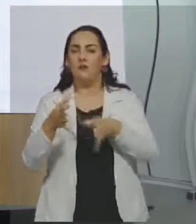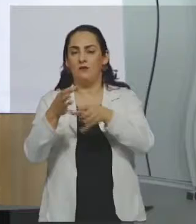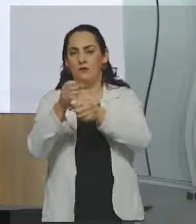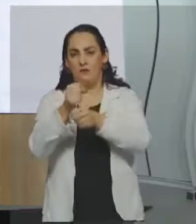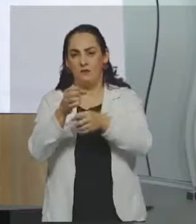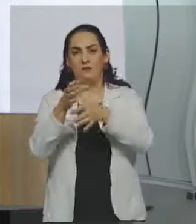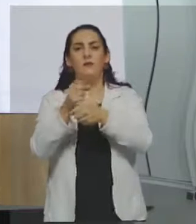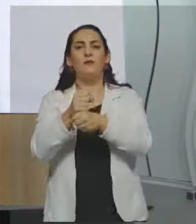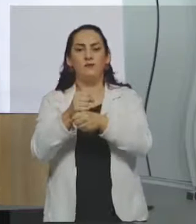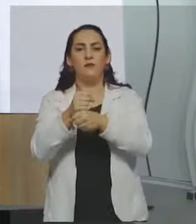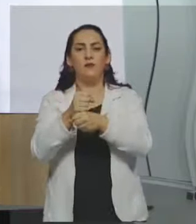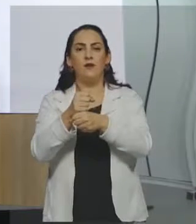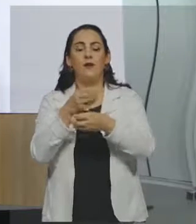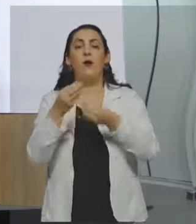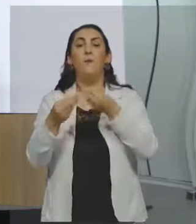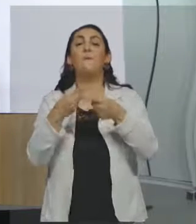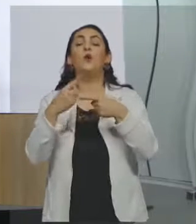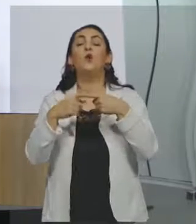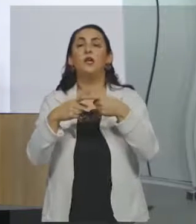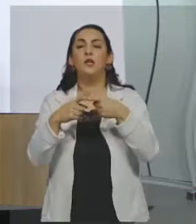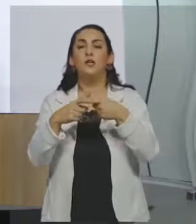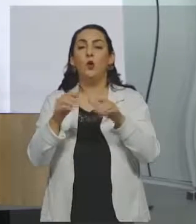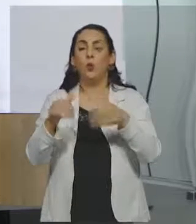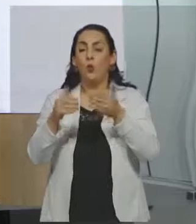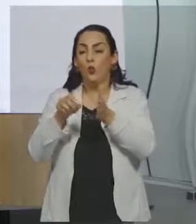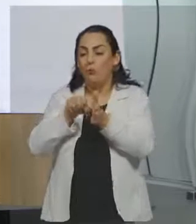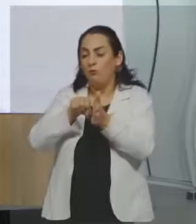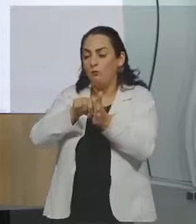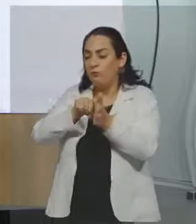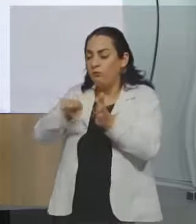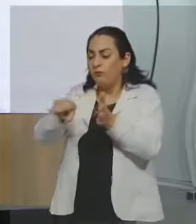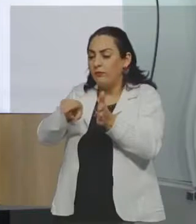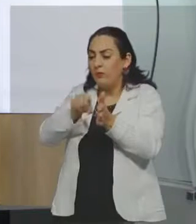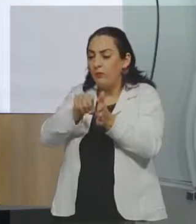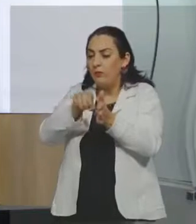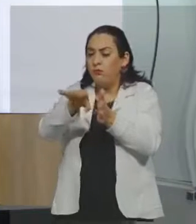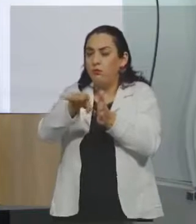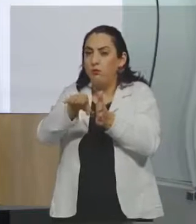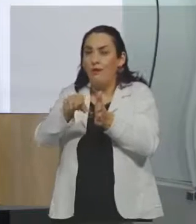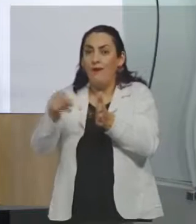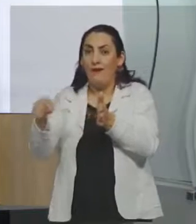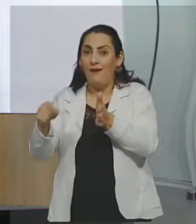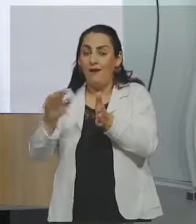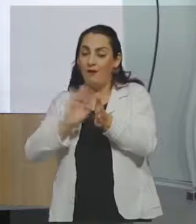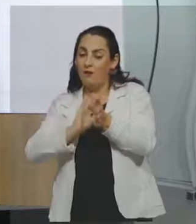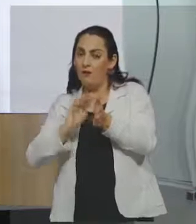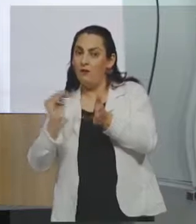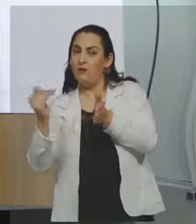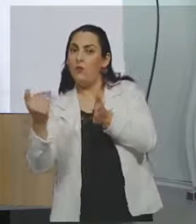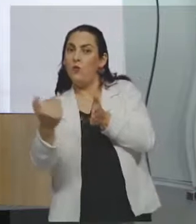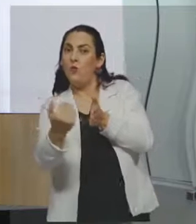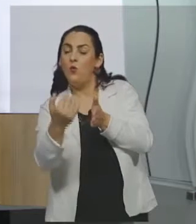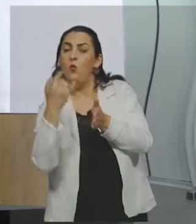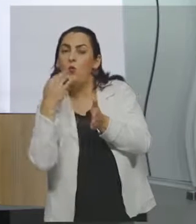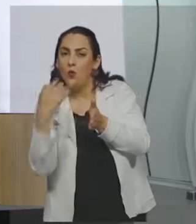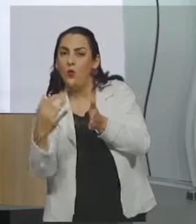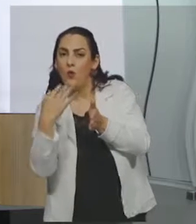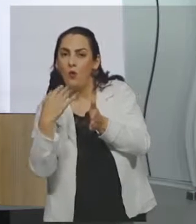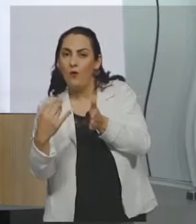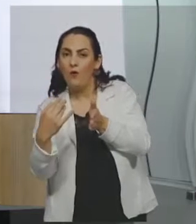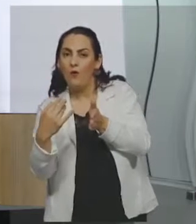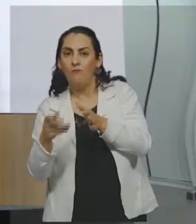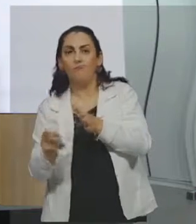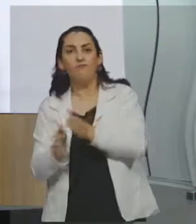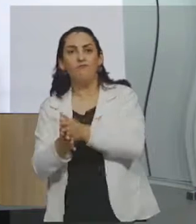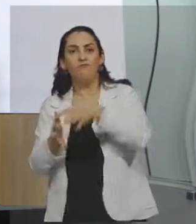possível verificar a angulação ali da luz que fosse aparecer, ok? Então, o que ele